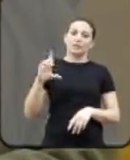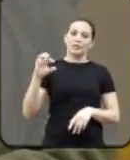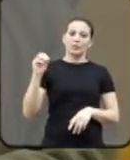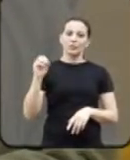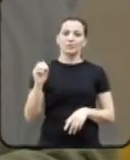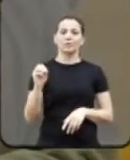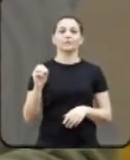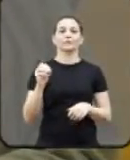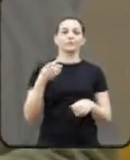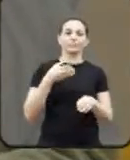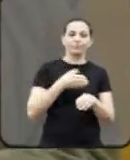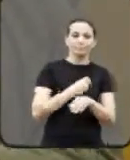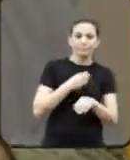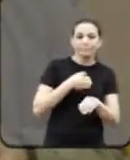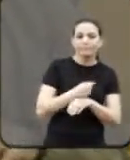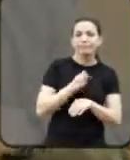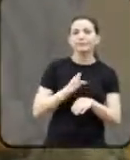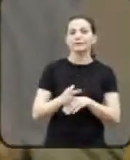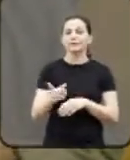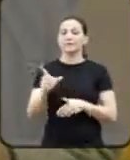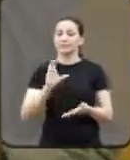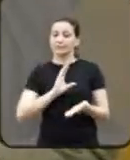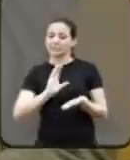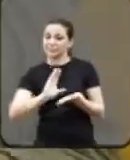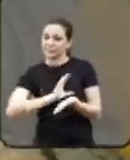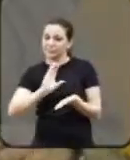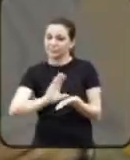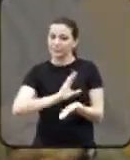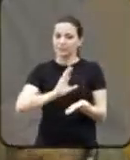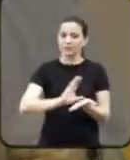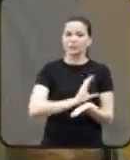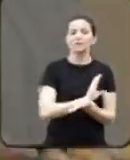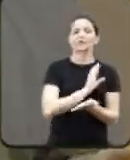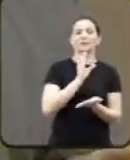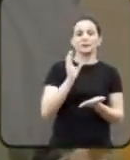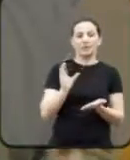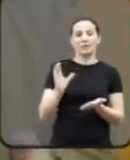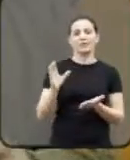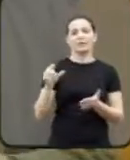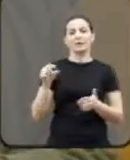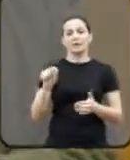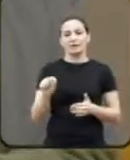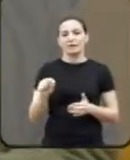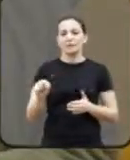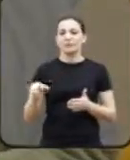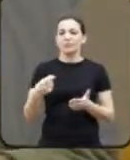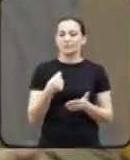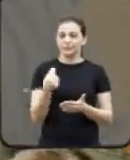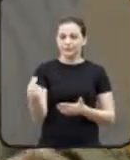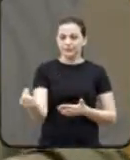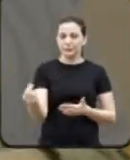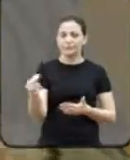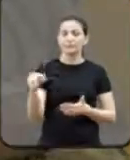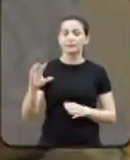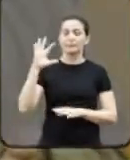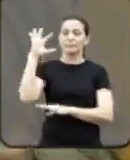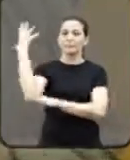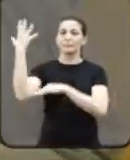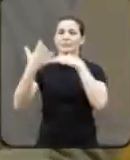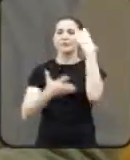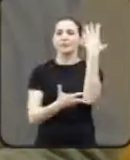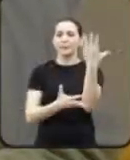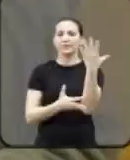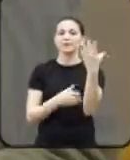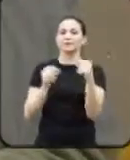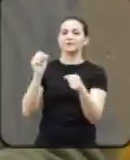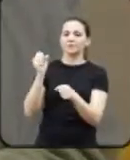fosse inaugurada. O prefeito Marcelo Barbieri também vestiu a camisa, colocamos emenda no orçamento para isso também, parte da despesa foi